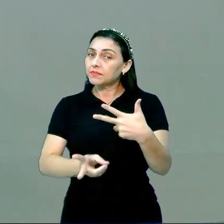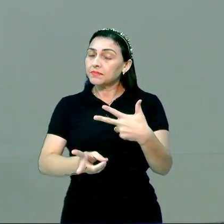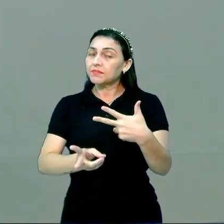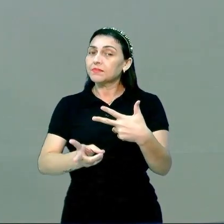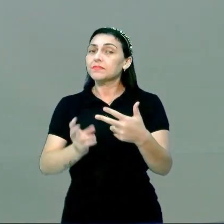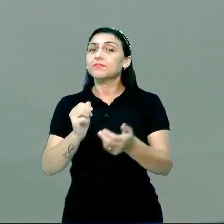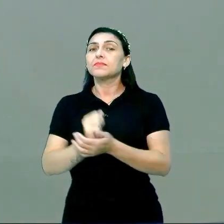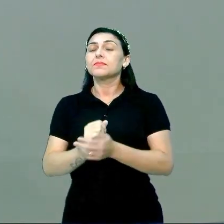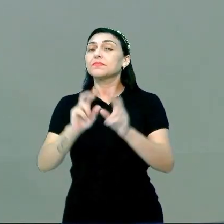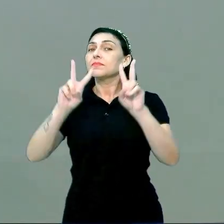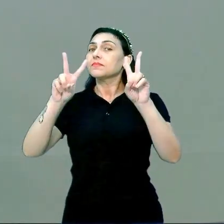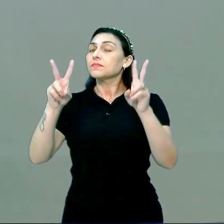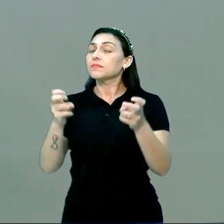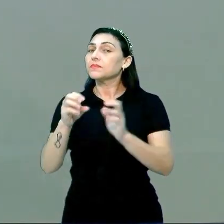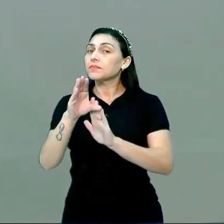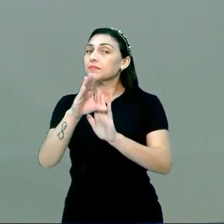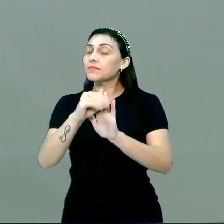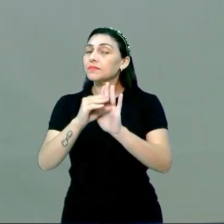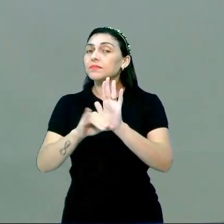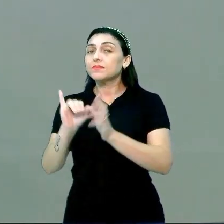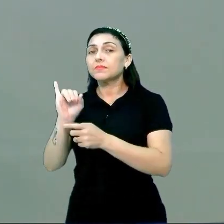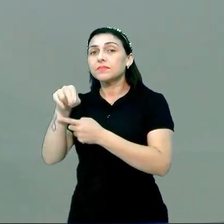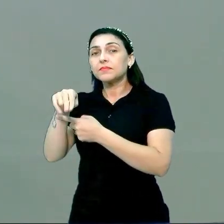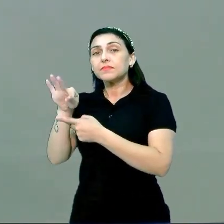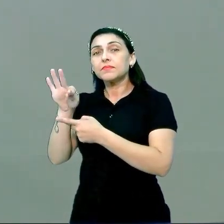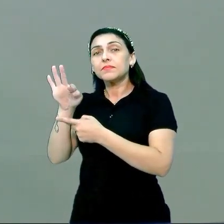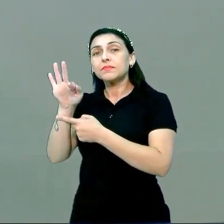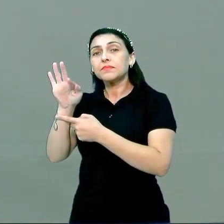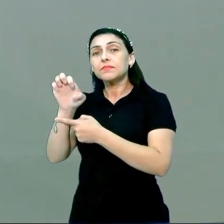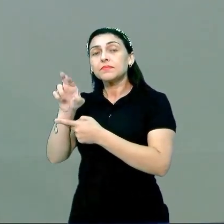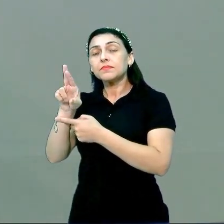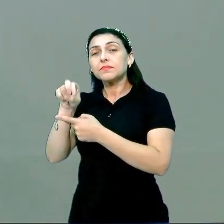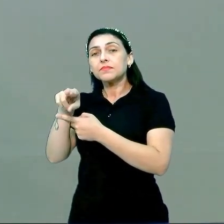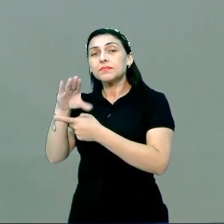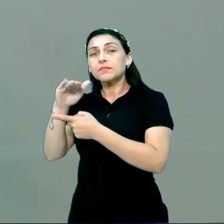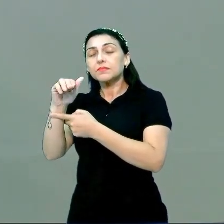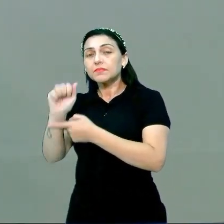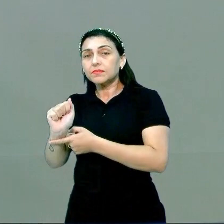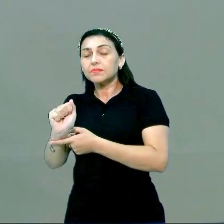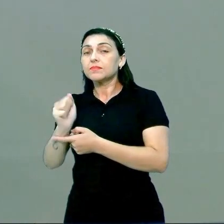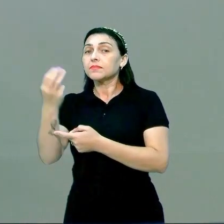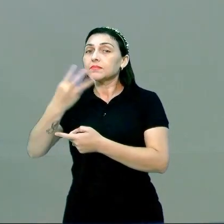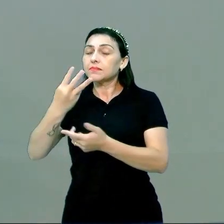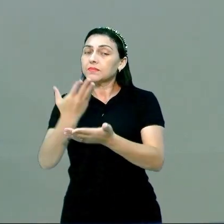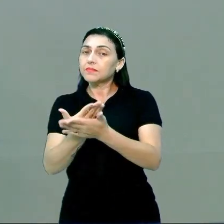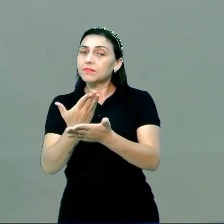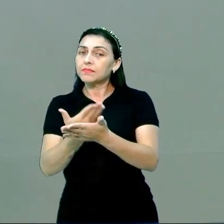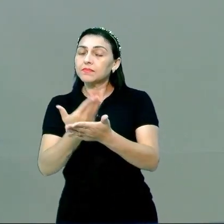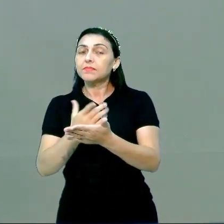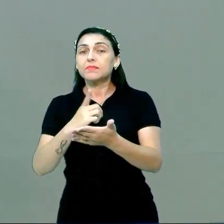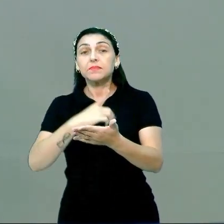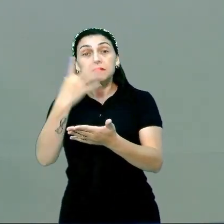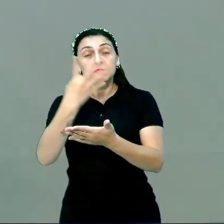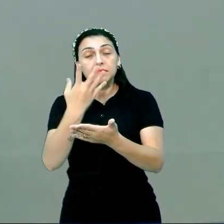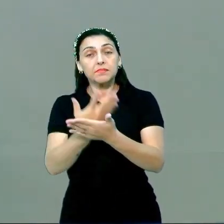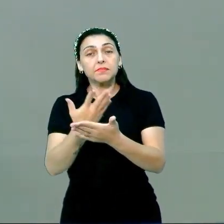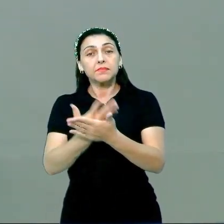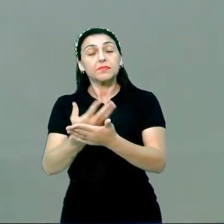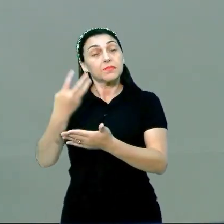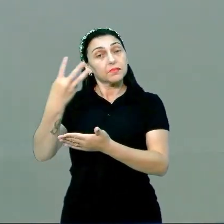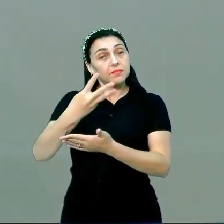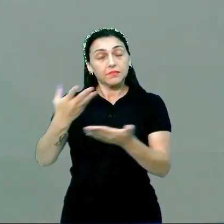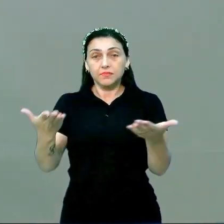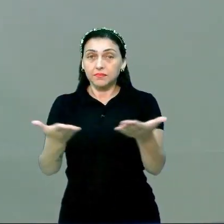continuidade, galera, ao nosso conteúdo inferência, tá? Esse bloco de aulas aí contém 4 aulas, tá? Nós estamos